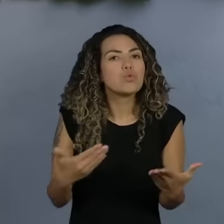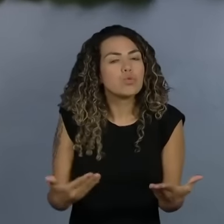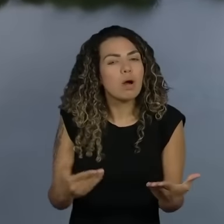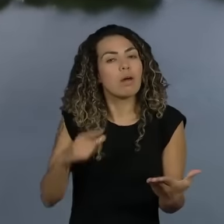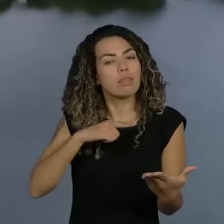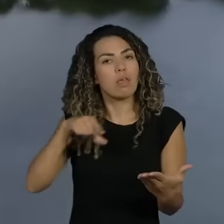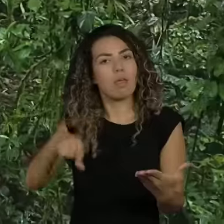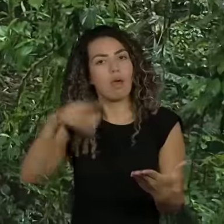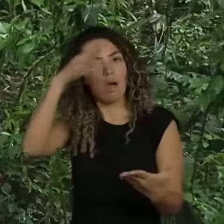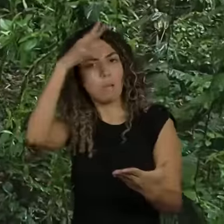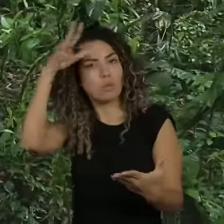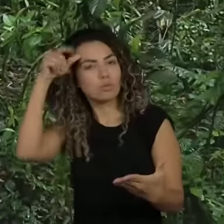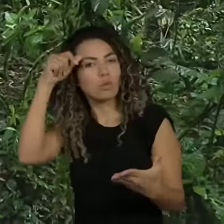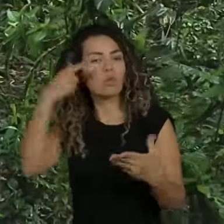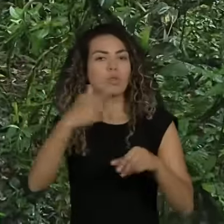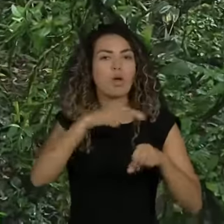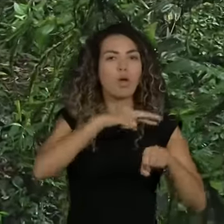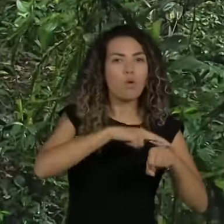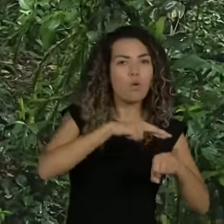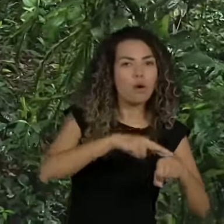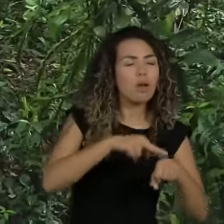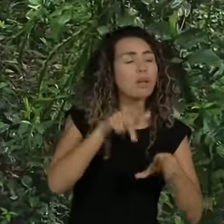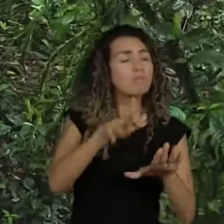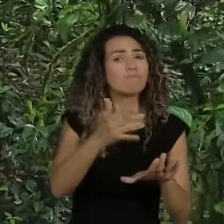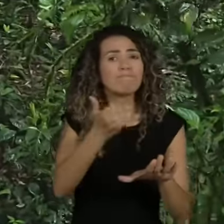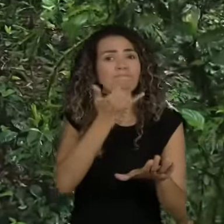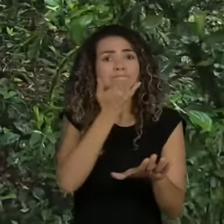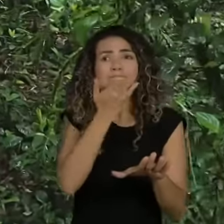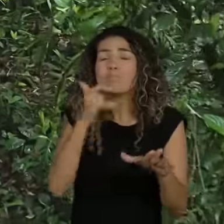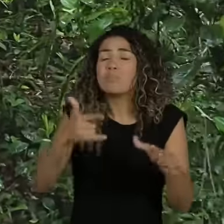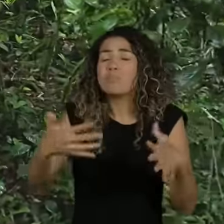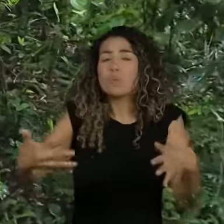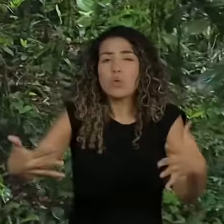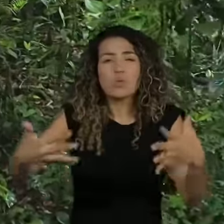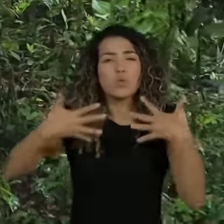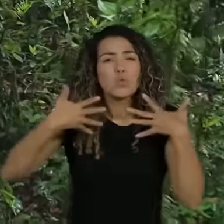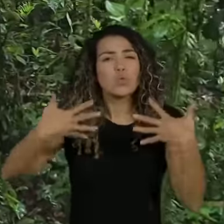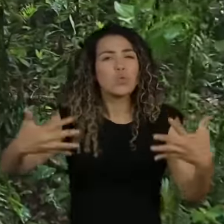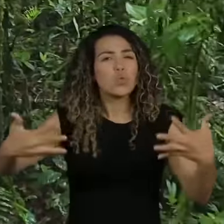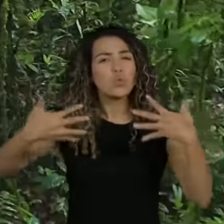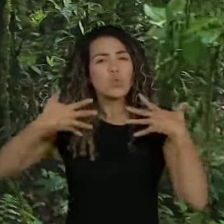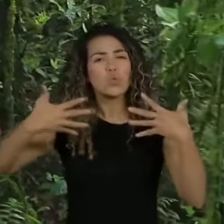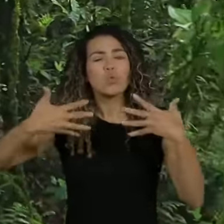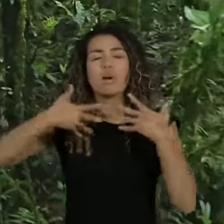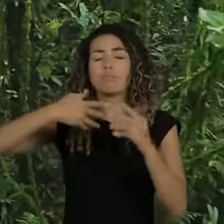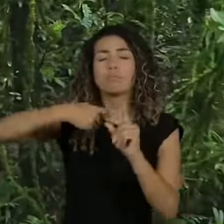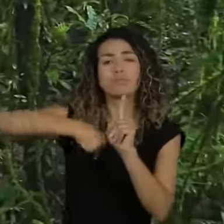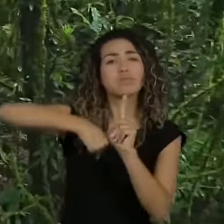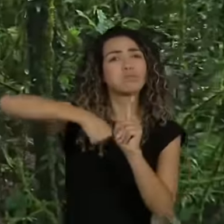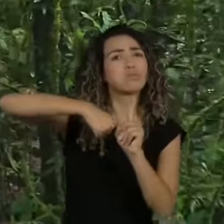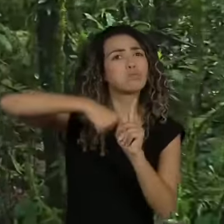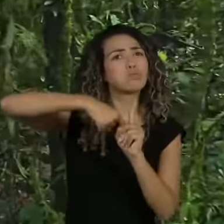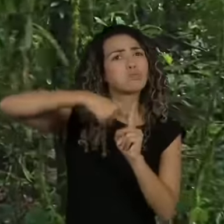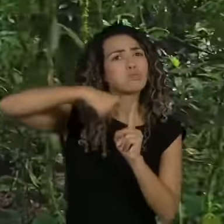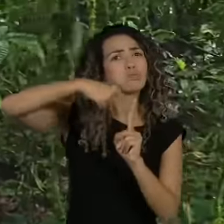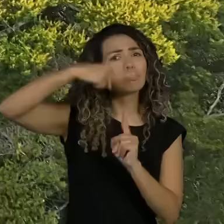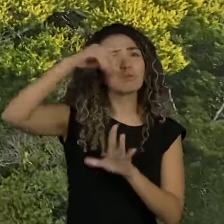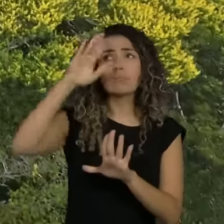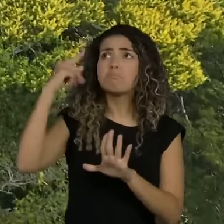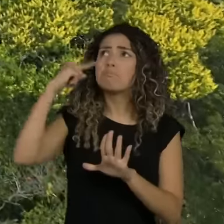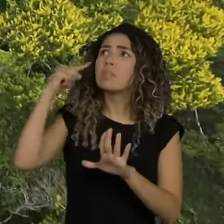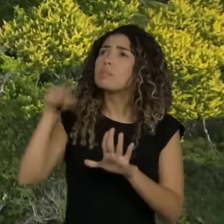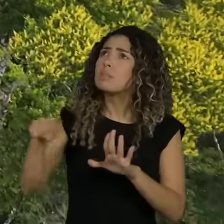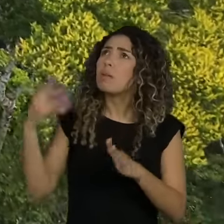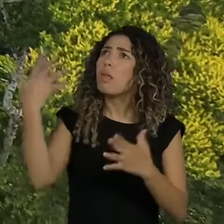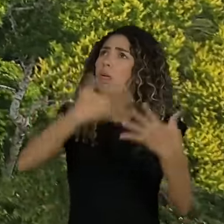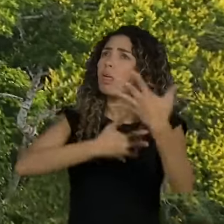Amazonas e Roraima, registram temperaturas extremas, esperadas apenas para regiões muito desmatadas.